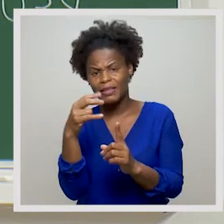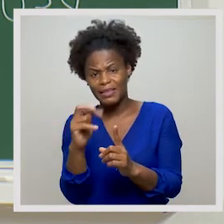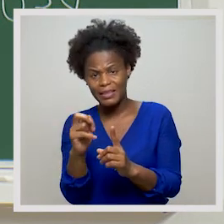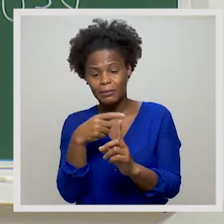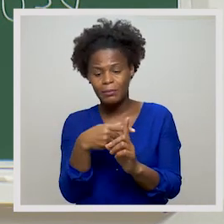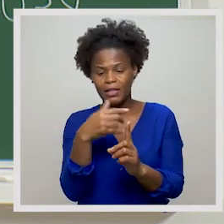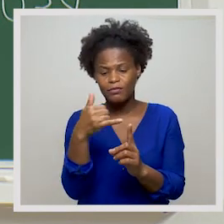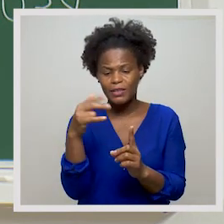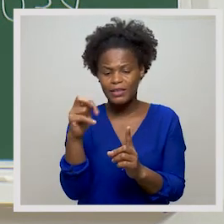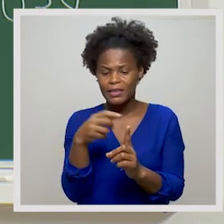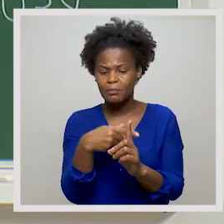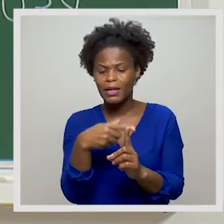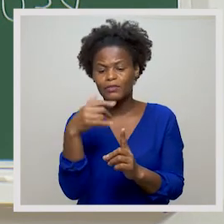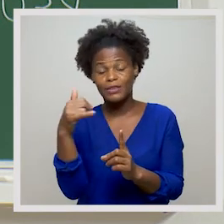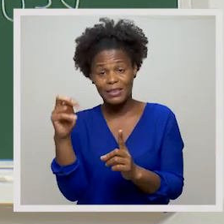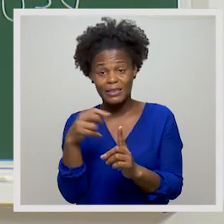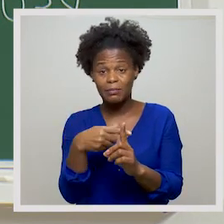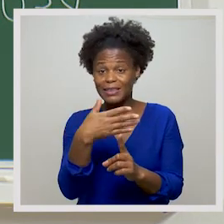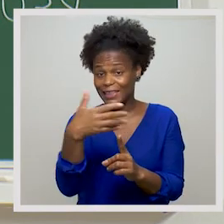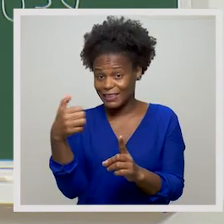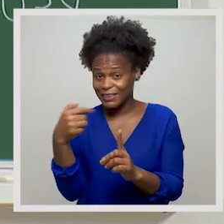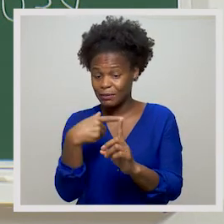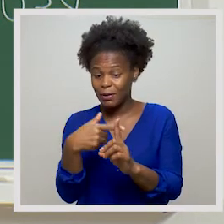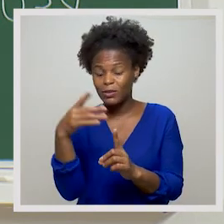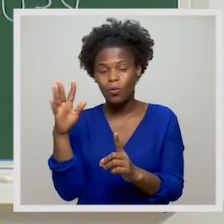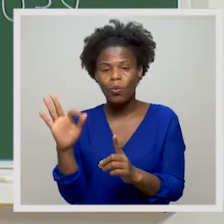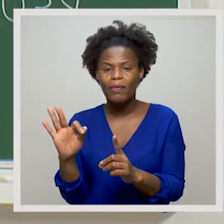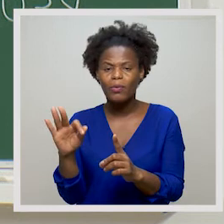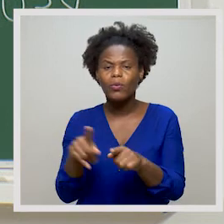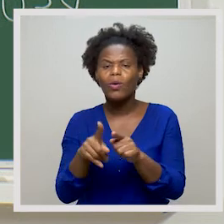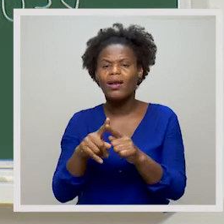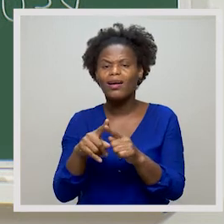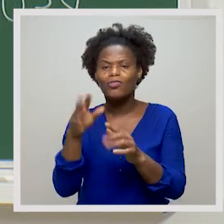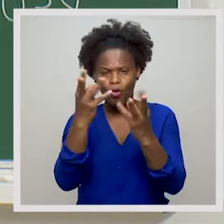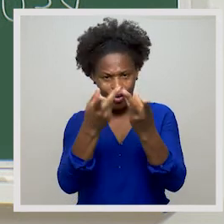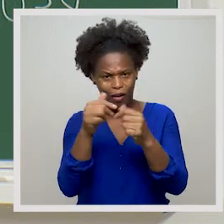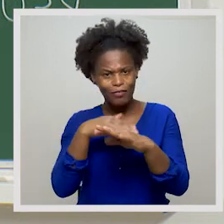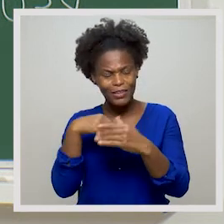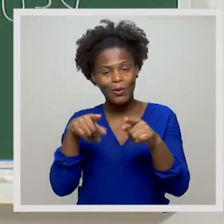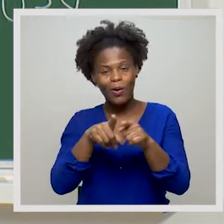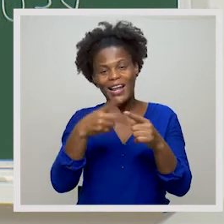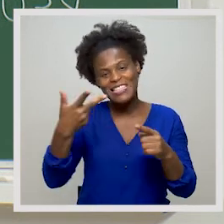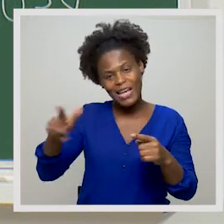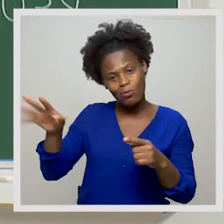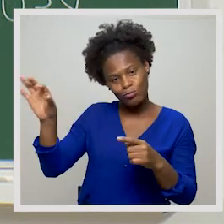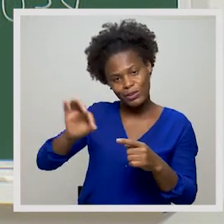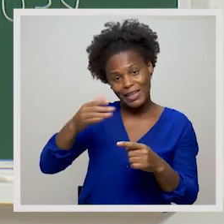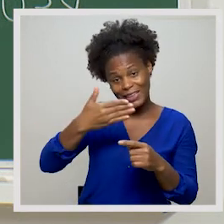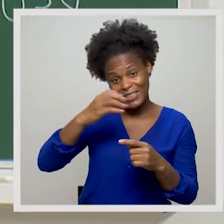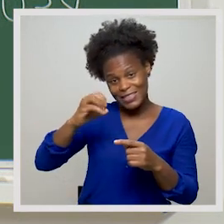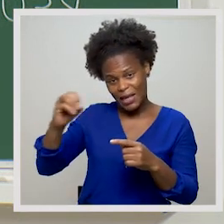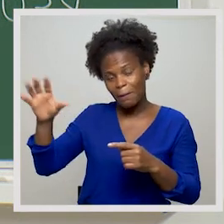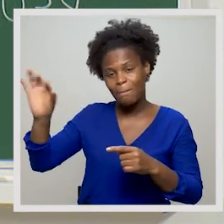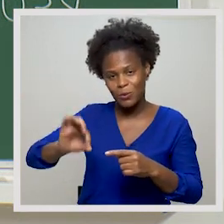23, mais 23, mais 15, mais 4, igual 100%. Estão a